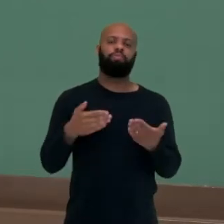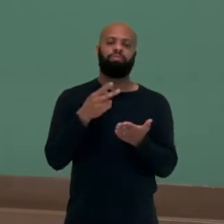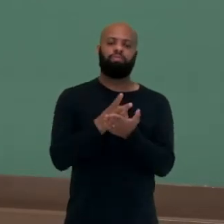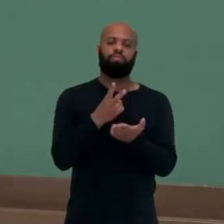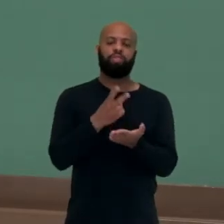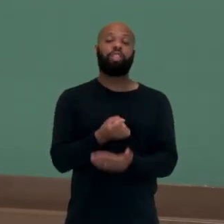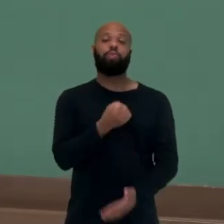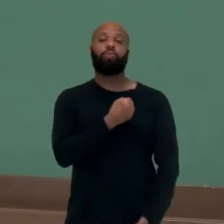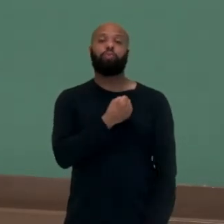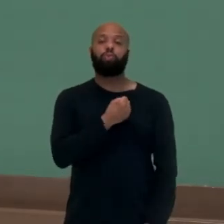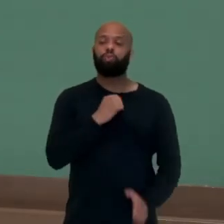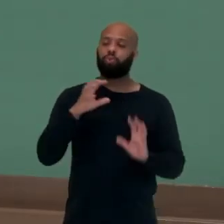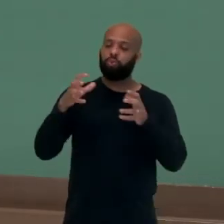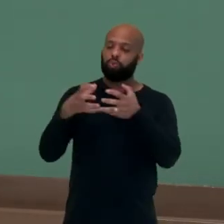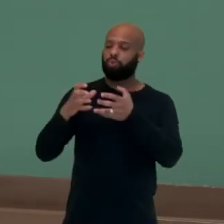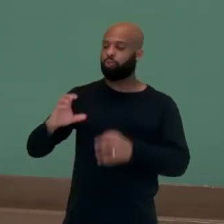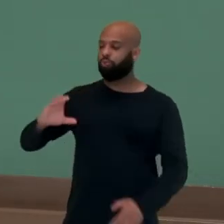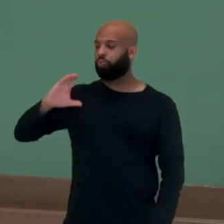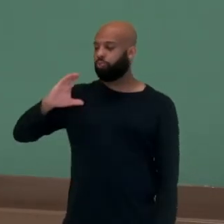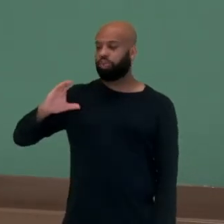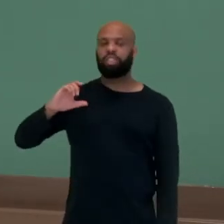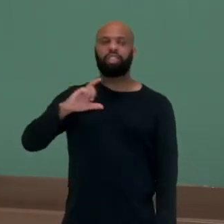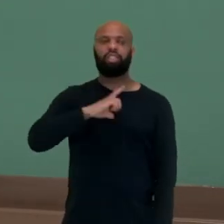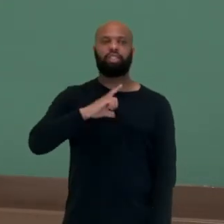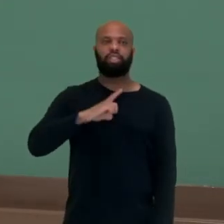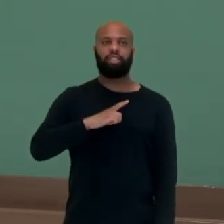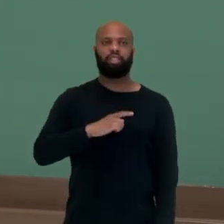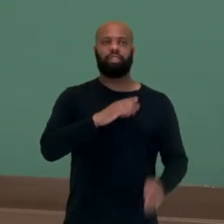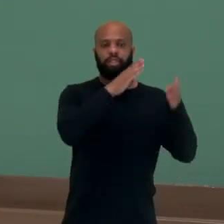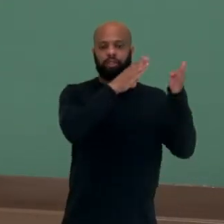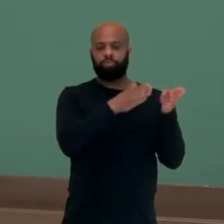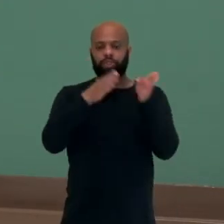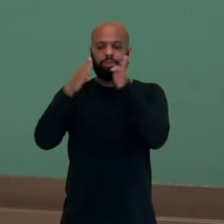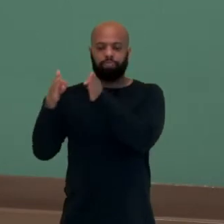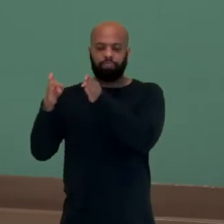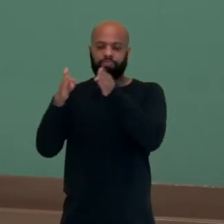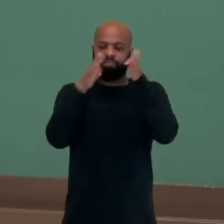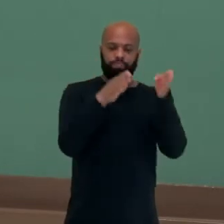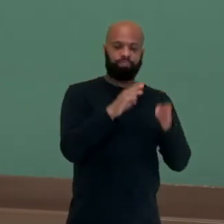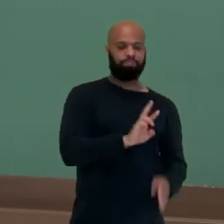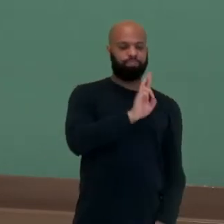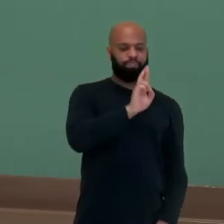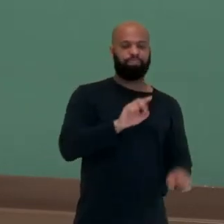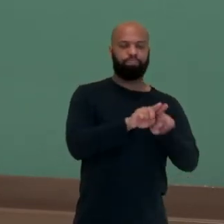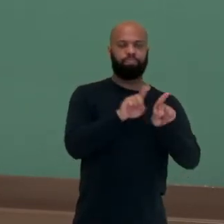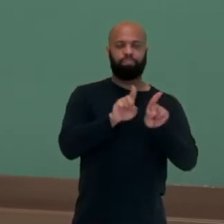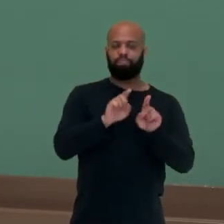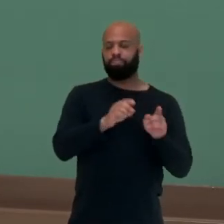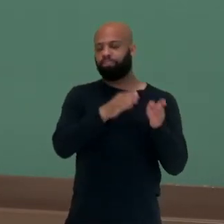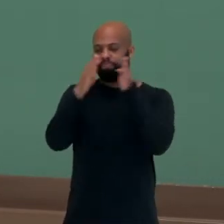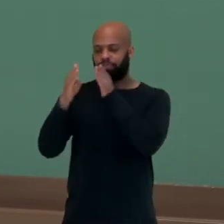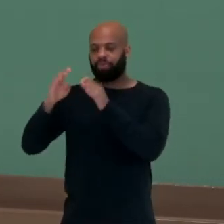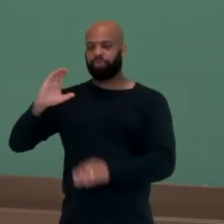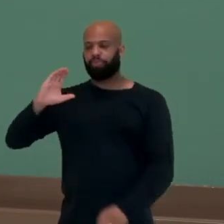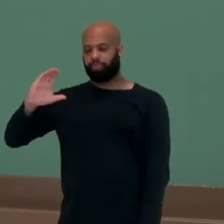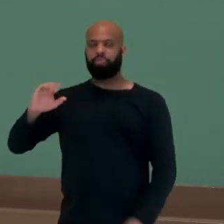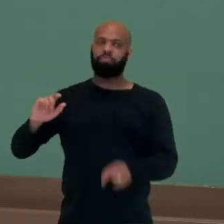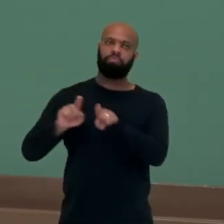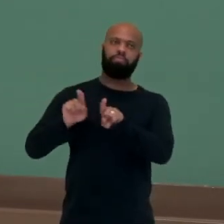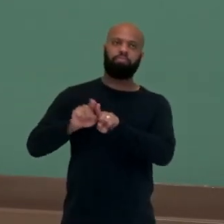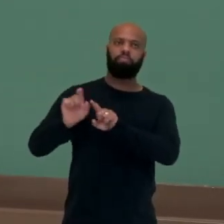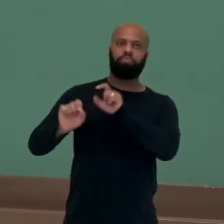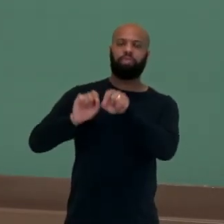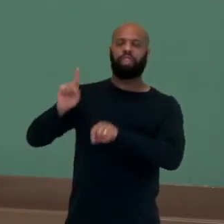número complexo vai ser composto pelas duas partes, a parte real e a parte complexa, ou também